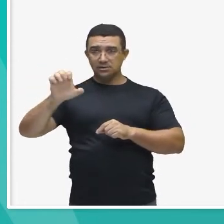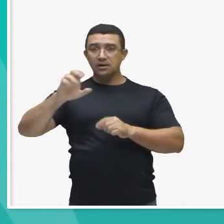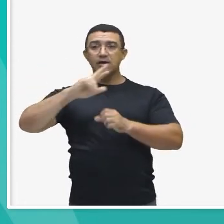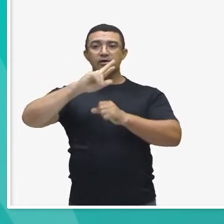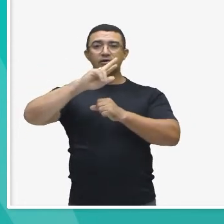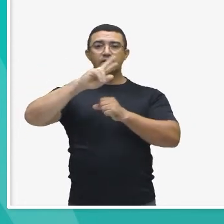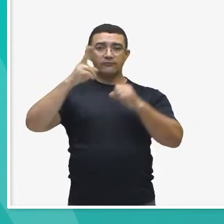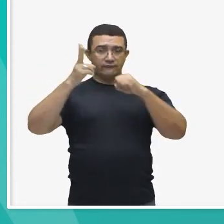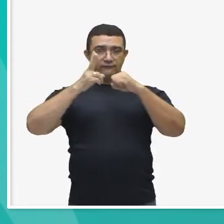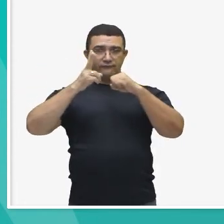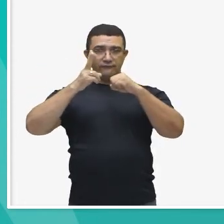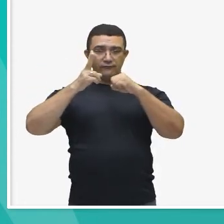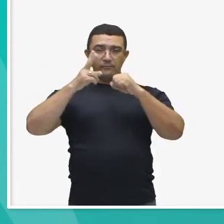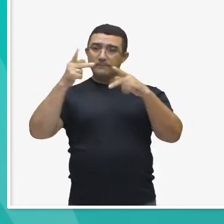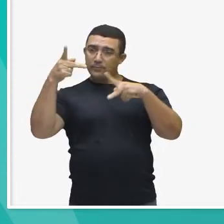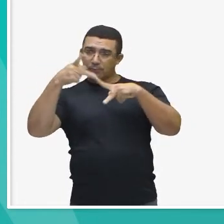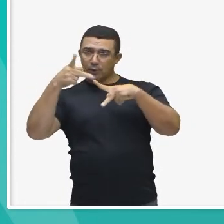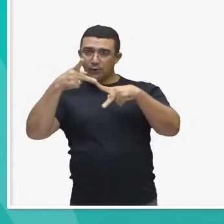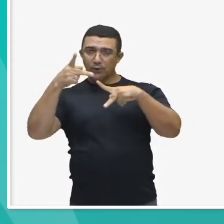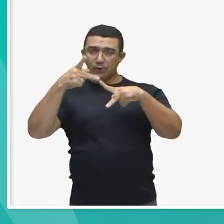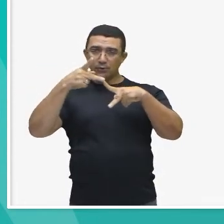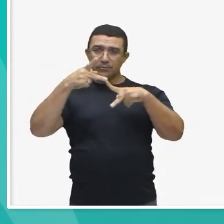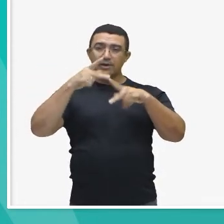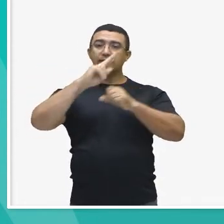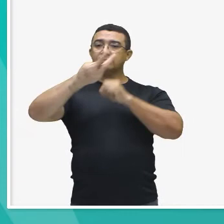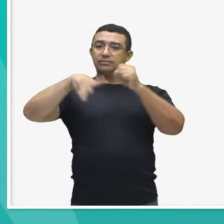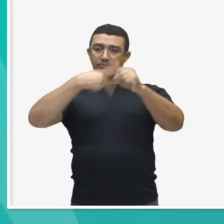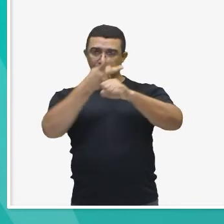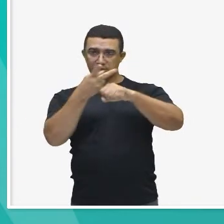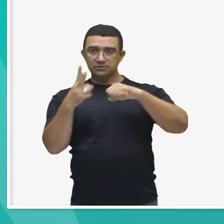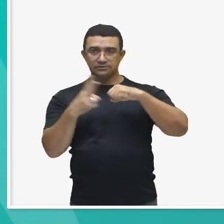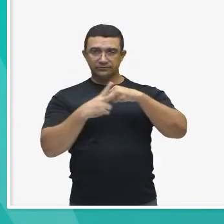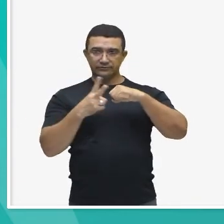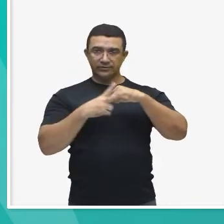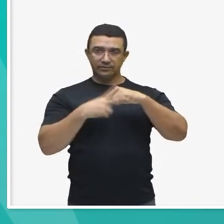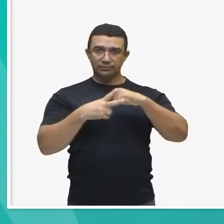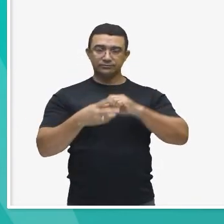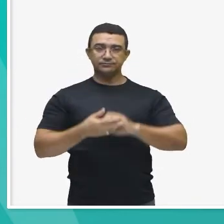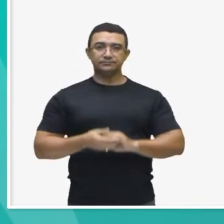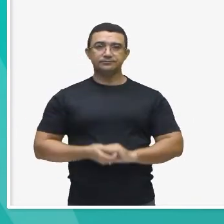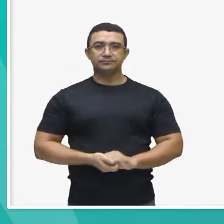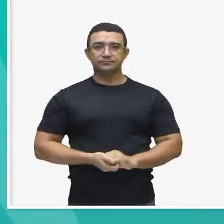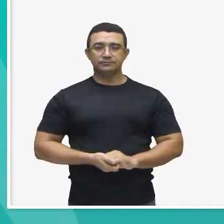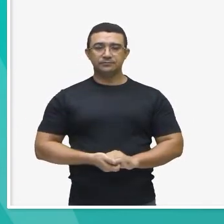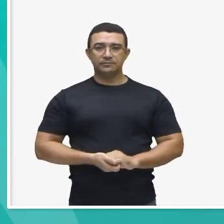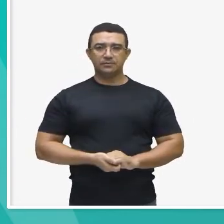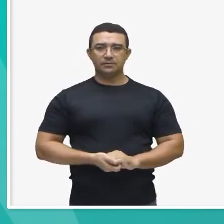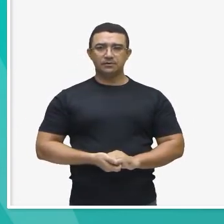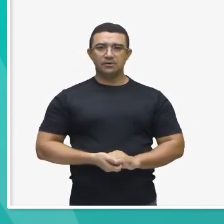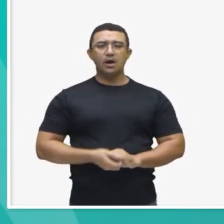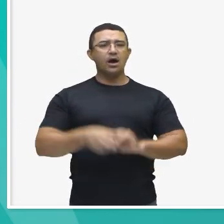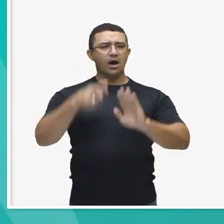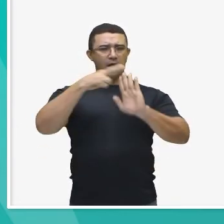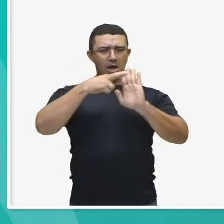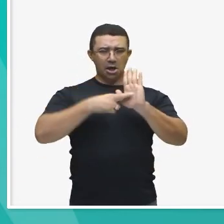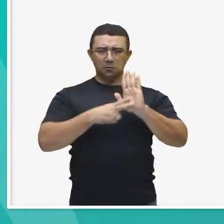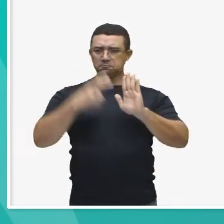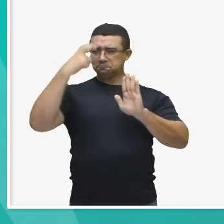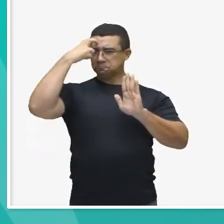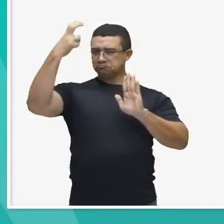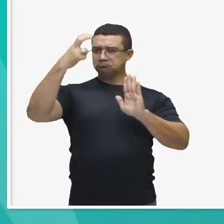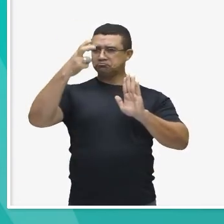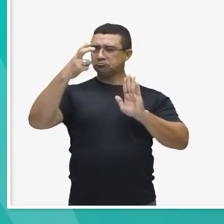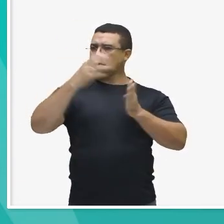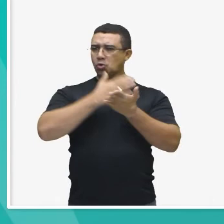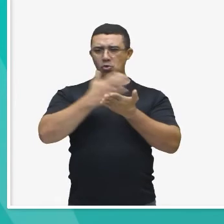do... o pronome para depois do verbo, né? A norma culta, ela não aceita orações